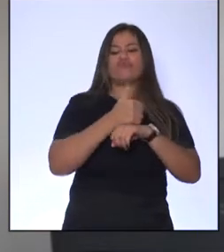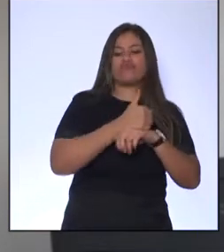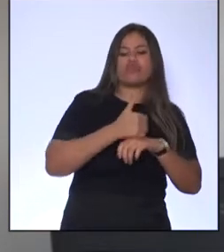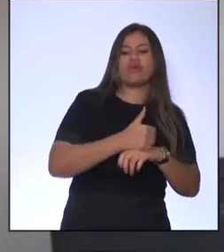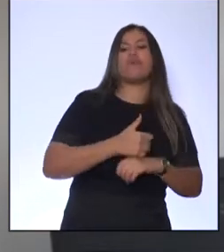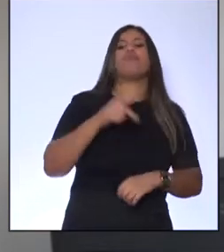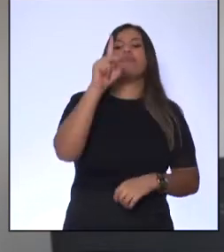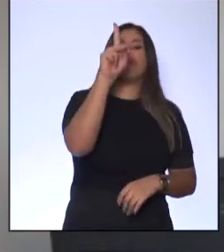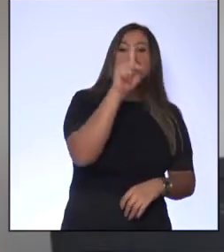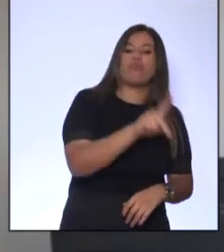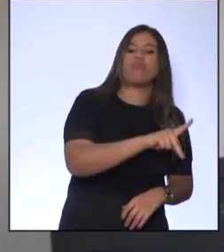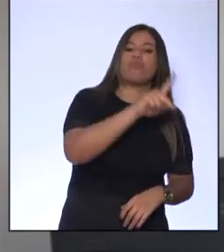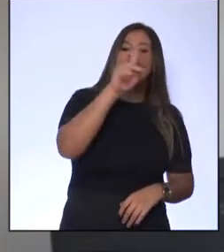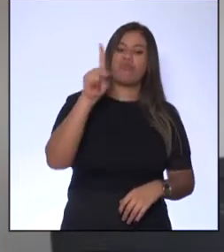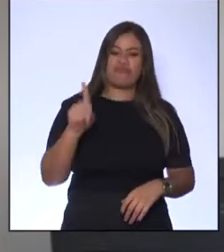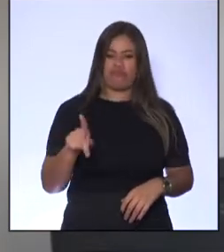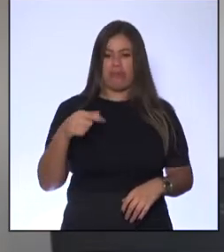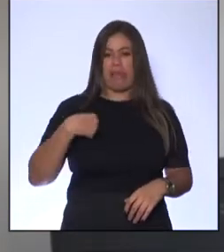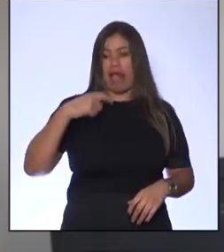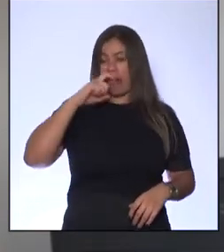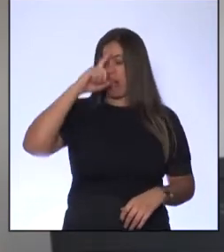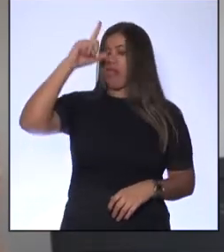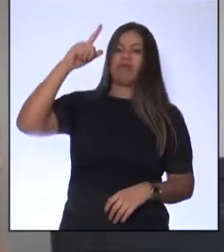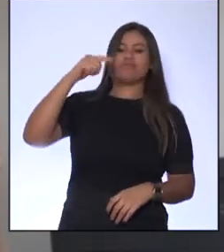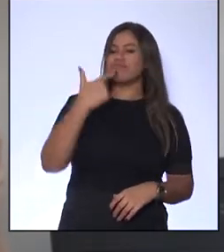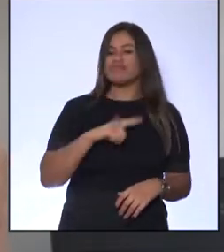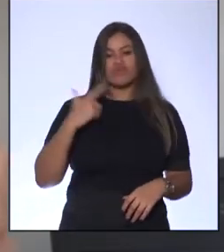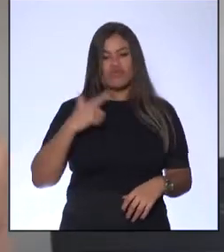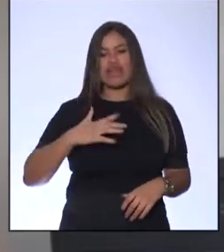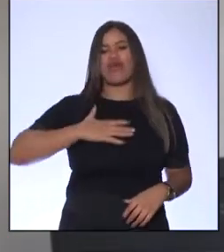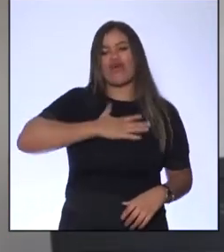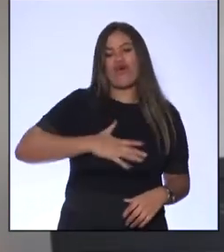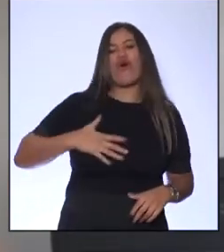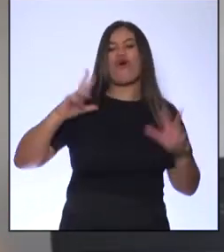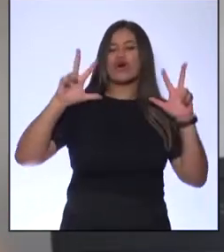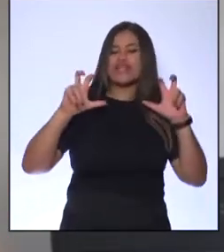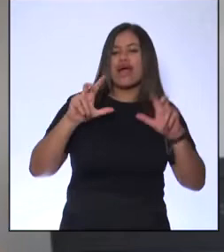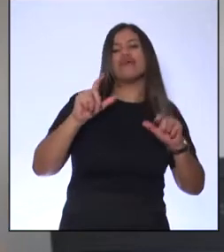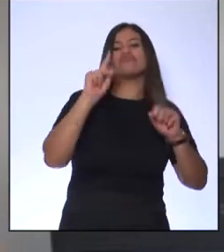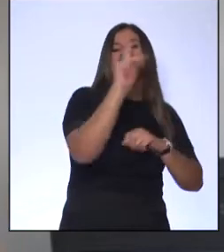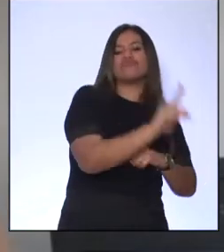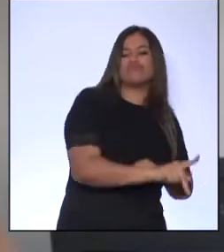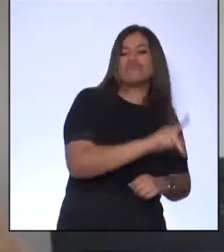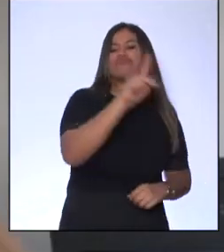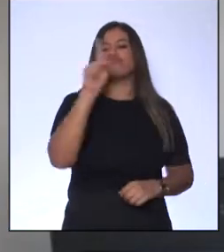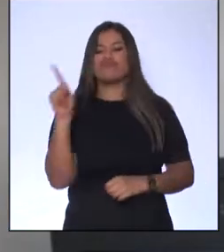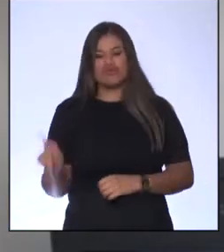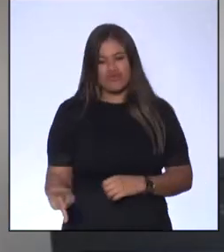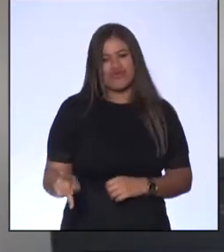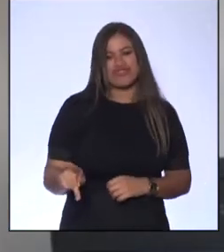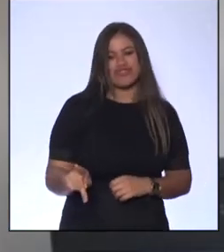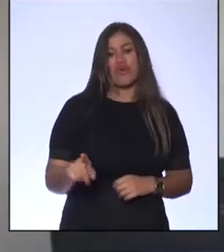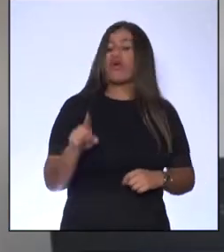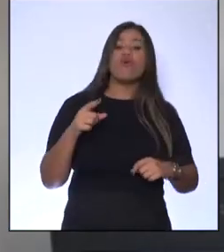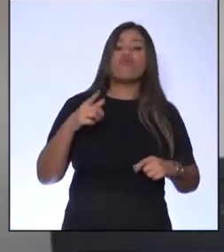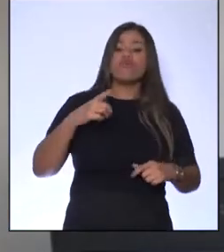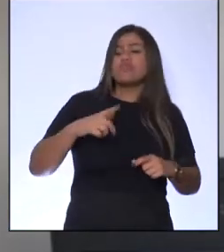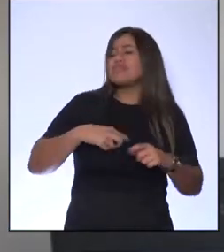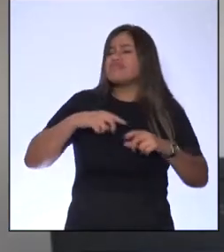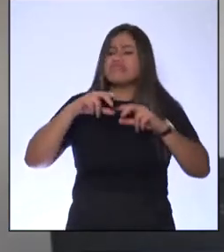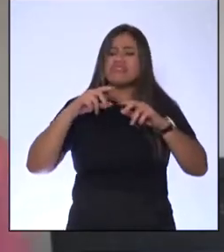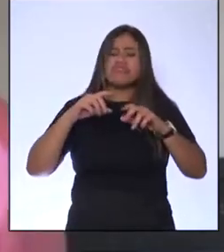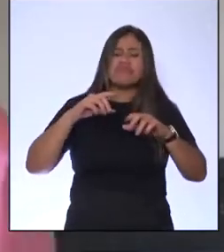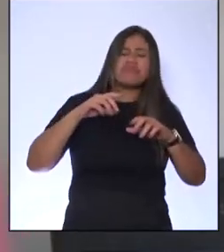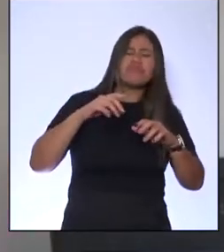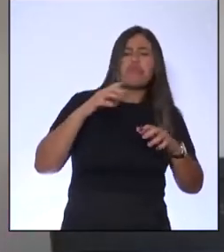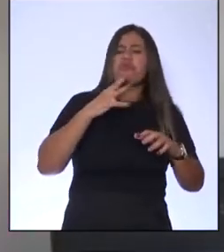ocupando todos esses cargos que você já ocupou, você nunca deixou de dar aula porque você gosta da